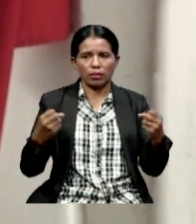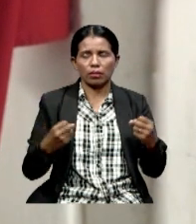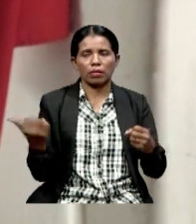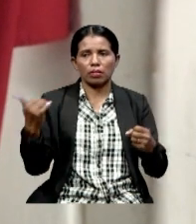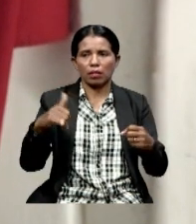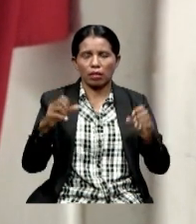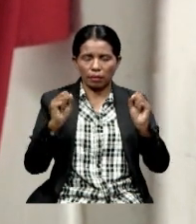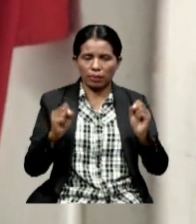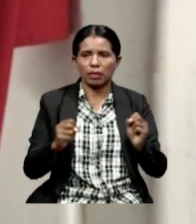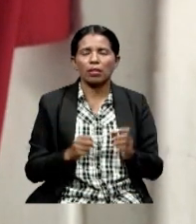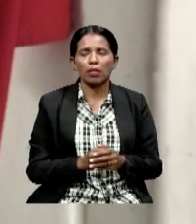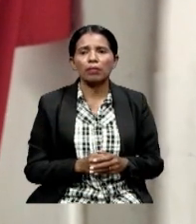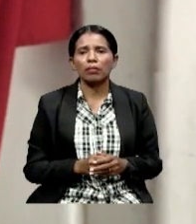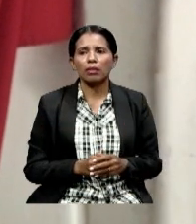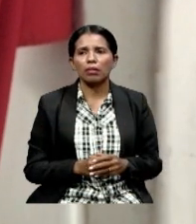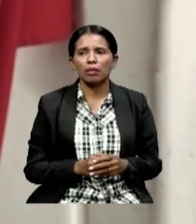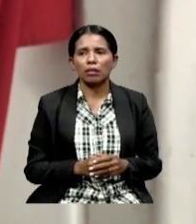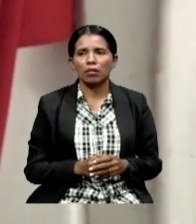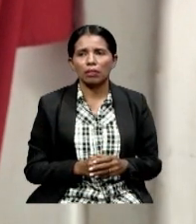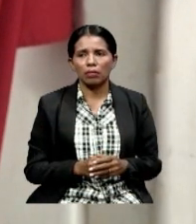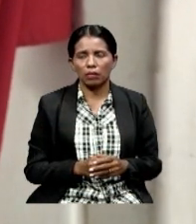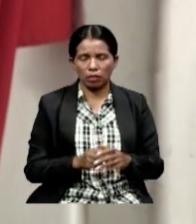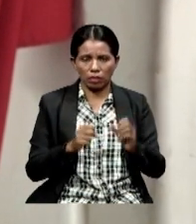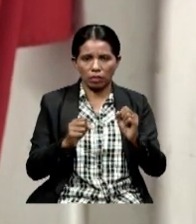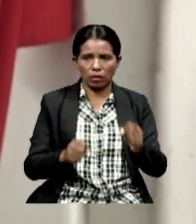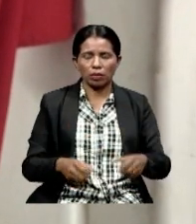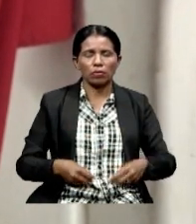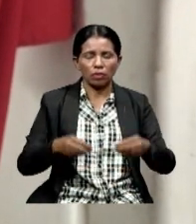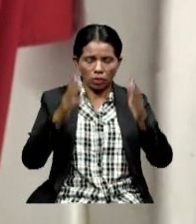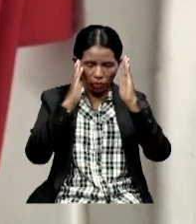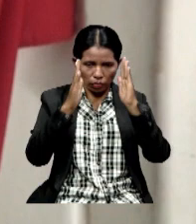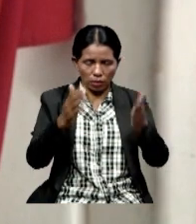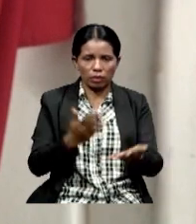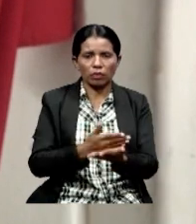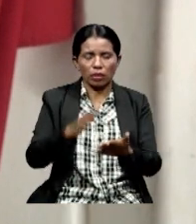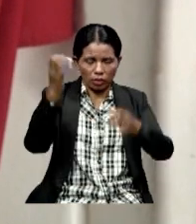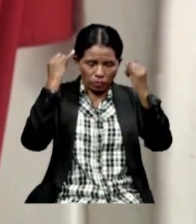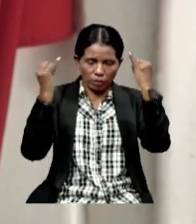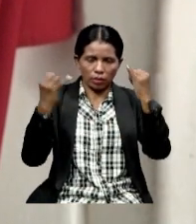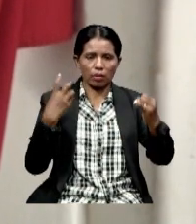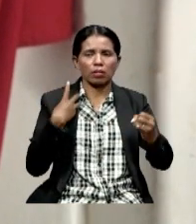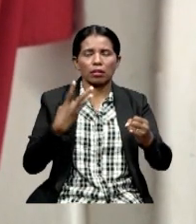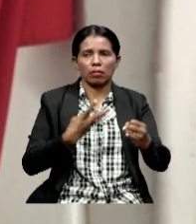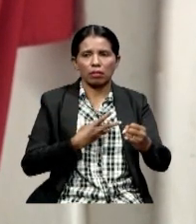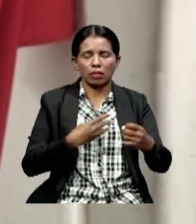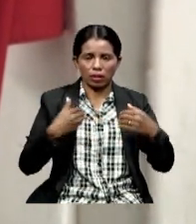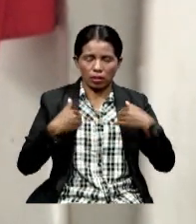que realmente não há, força está esforida, portanto, o rodifo a atenção, socialização, a população, tendo a ser no mesmo